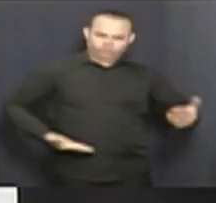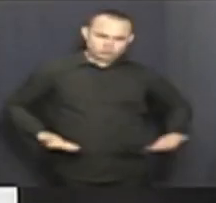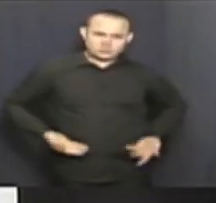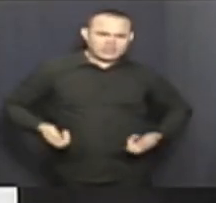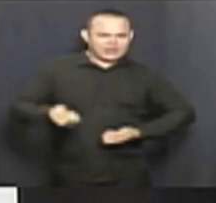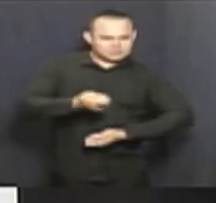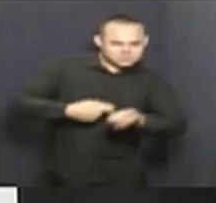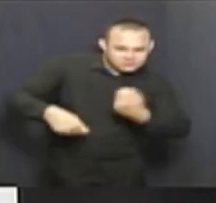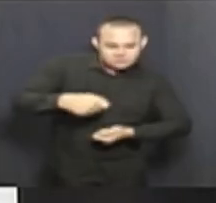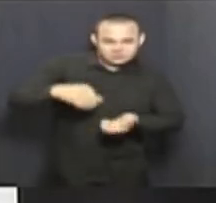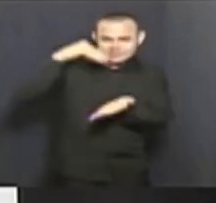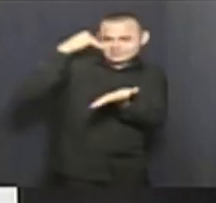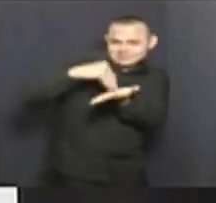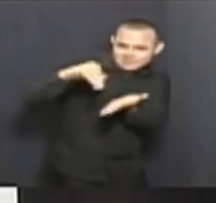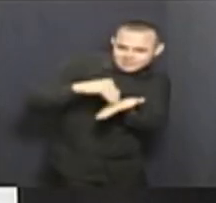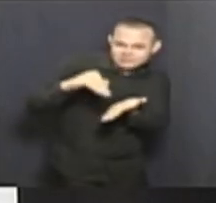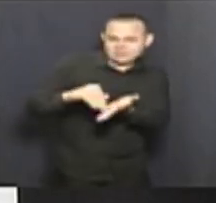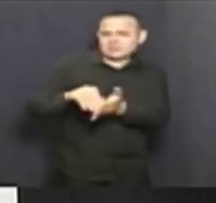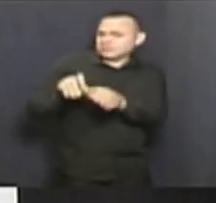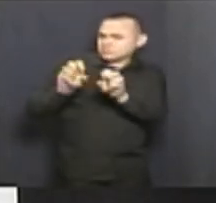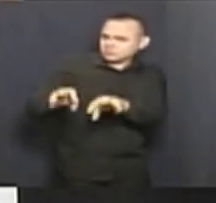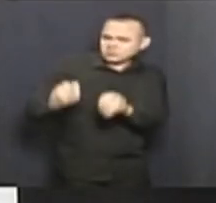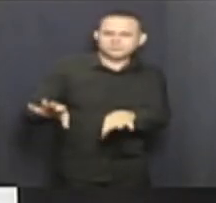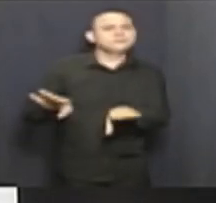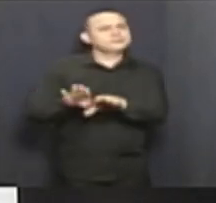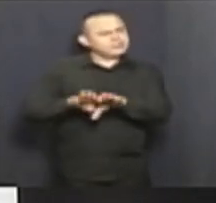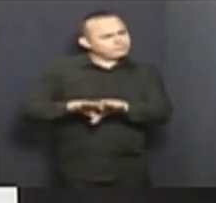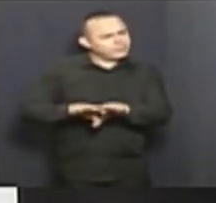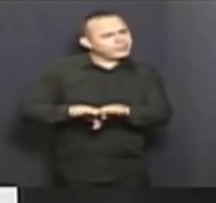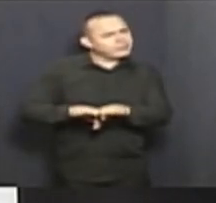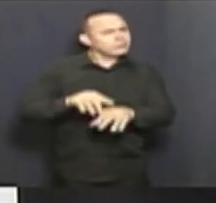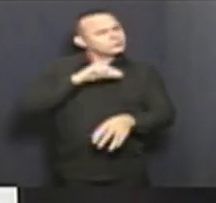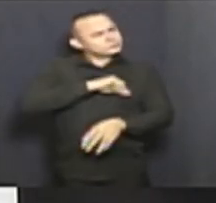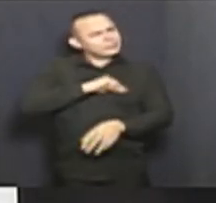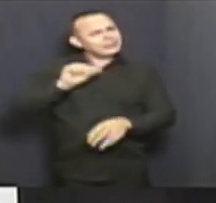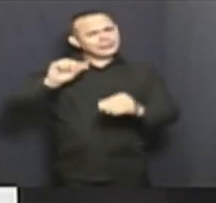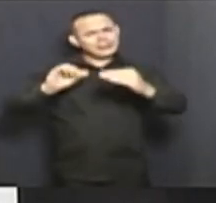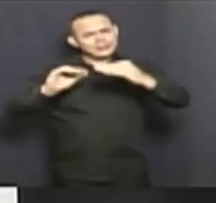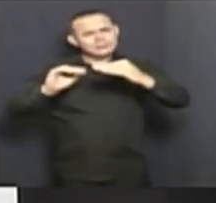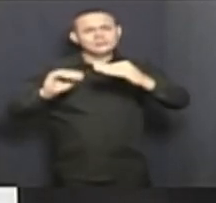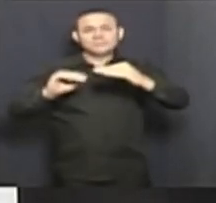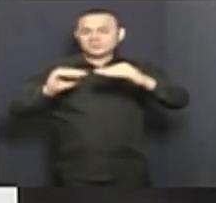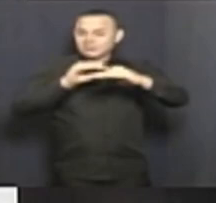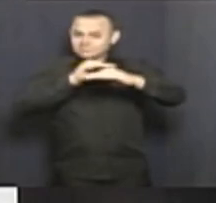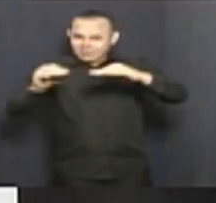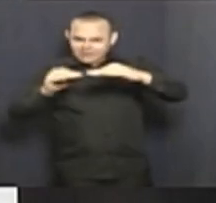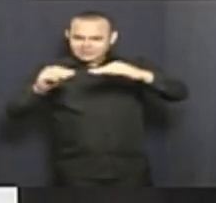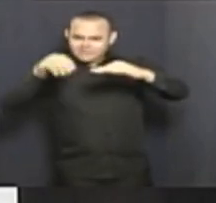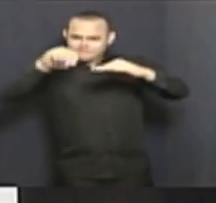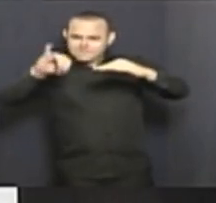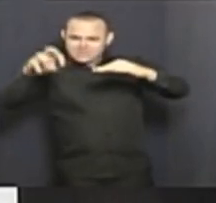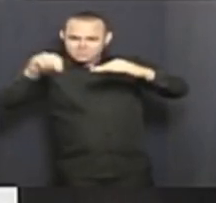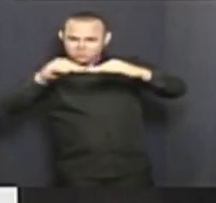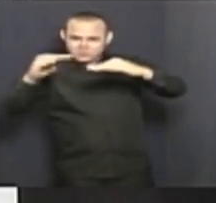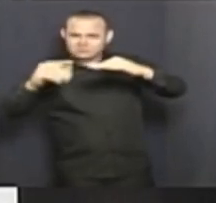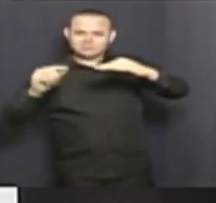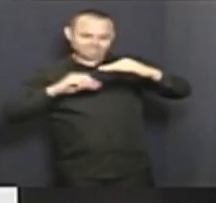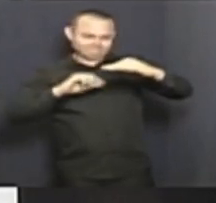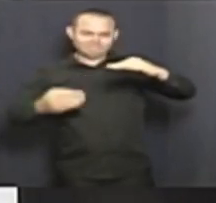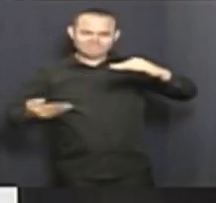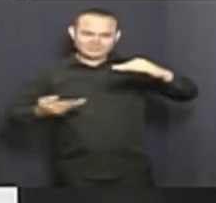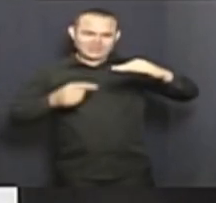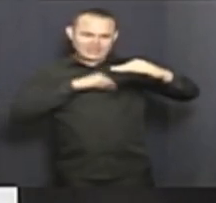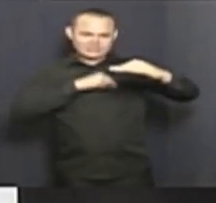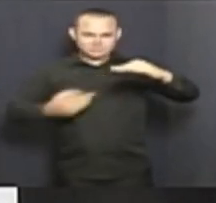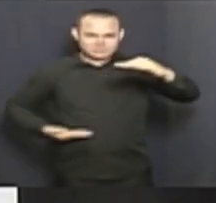estão com o salário extremamente defasado abaixo do salário mínimo os administrativos então eu na